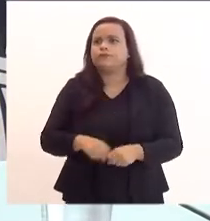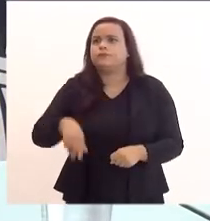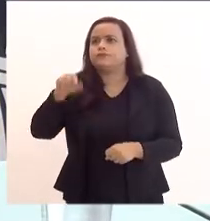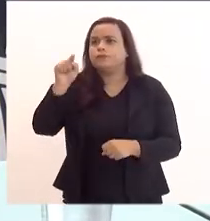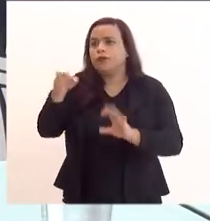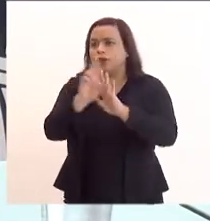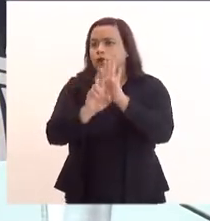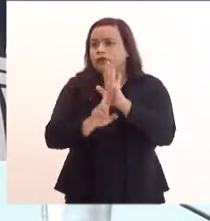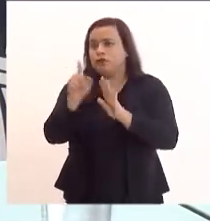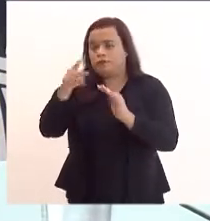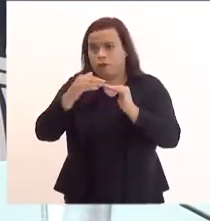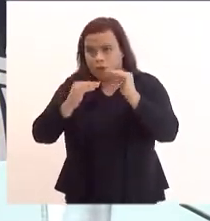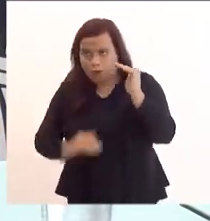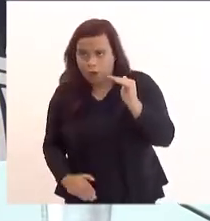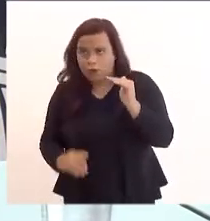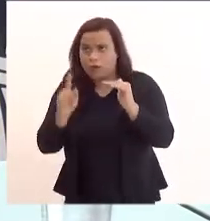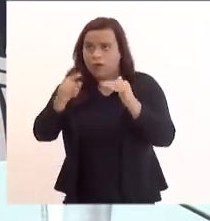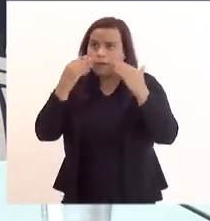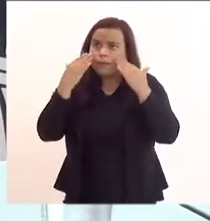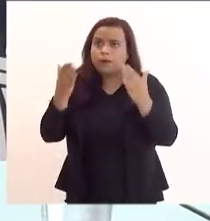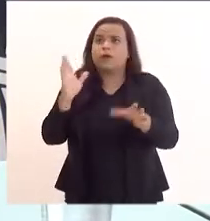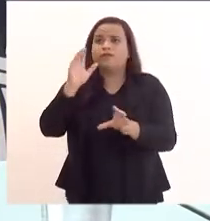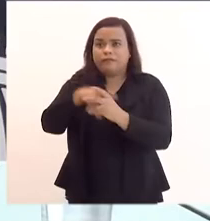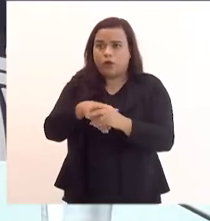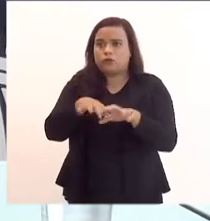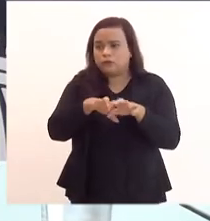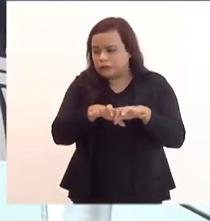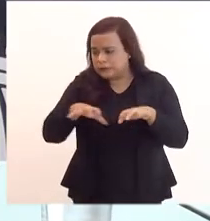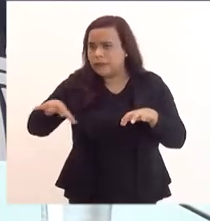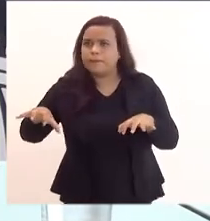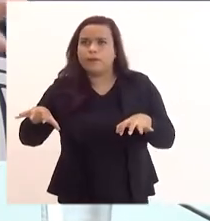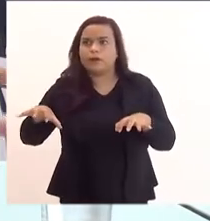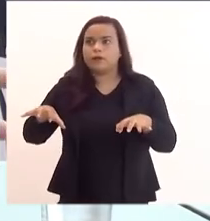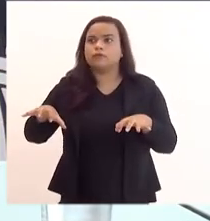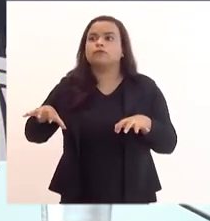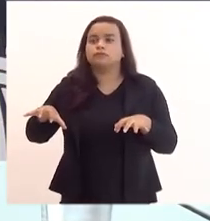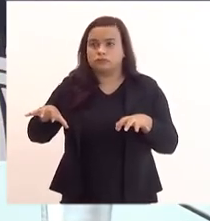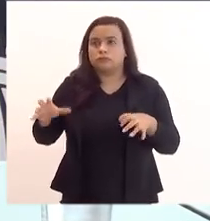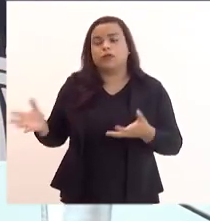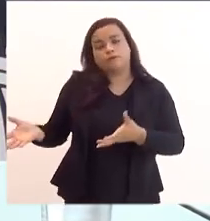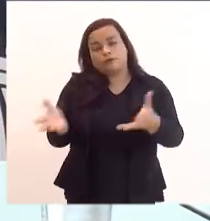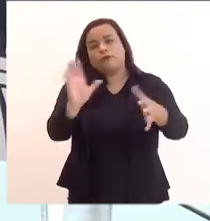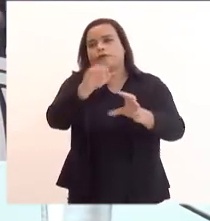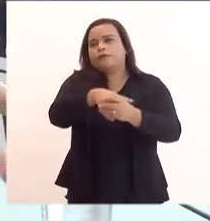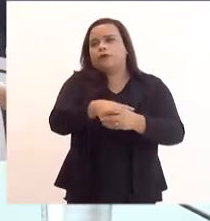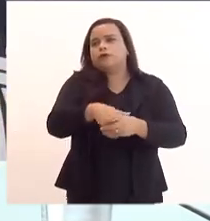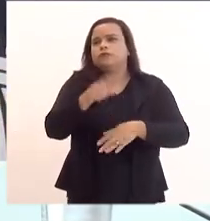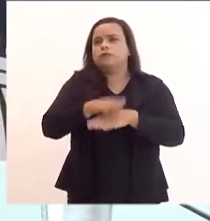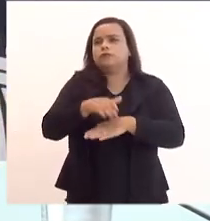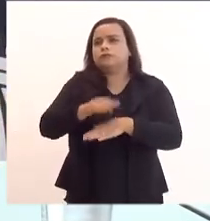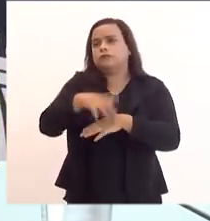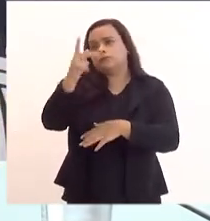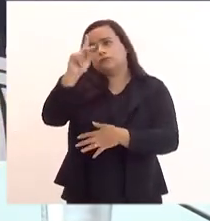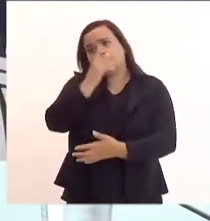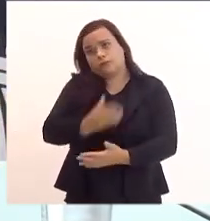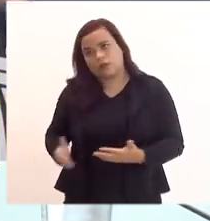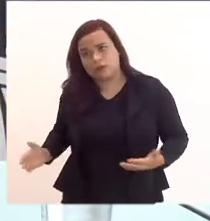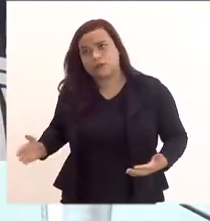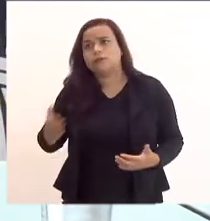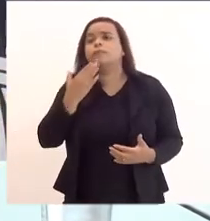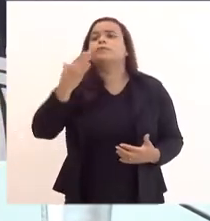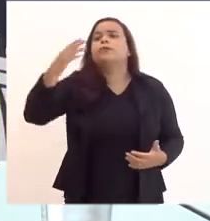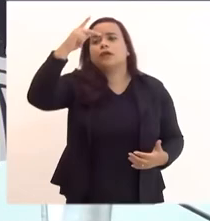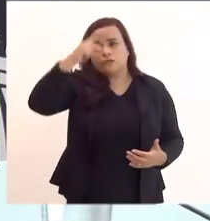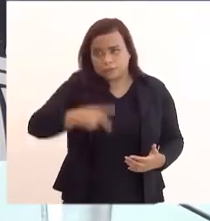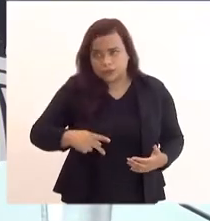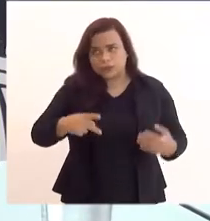relatório? Você apresenta um voto em separado, bota para votar, você perde, você pede o presidente